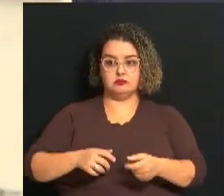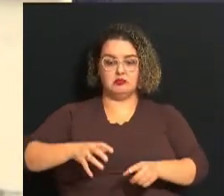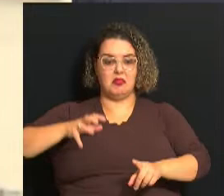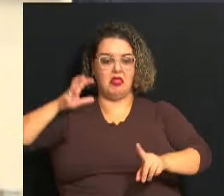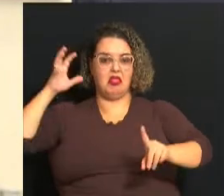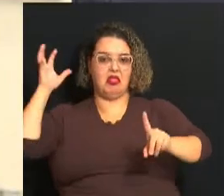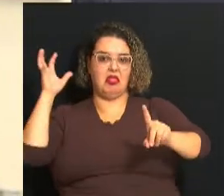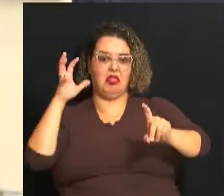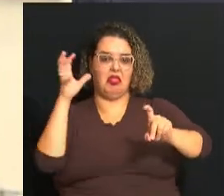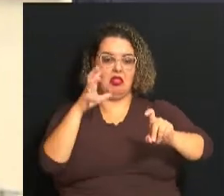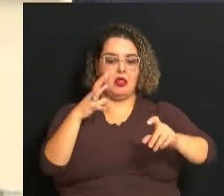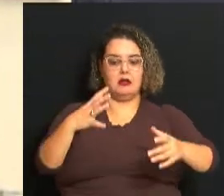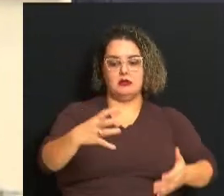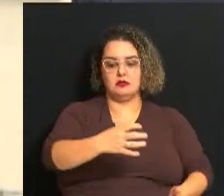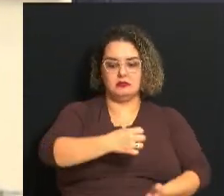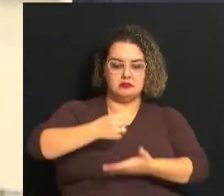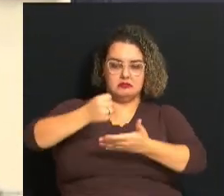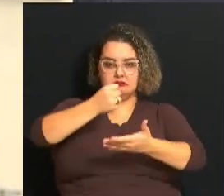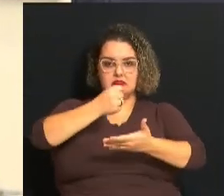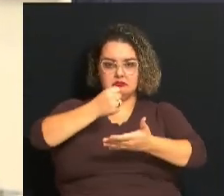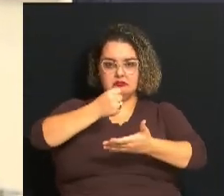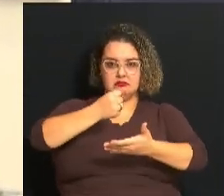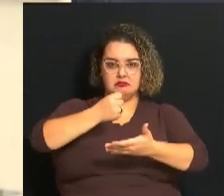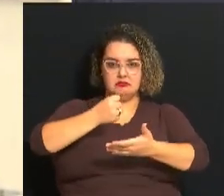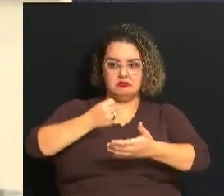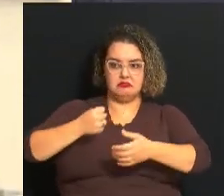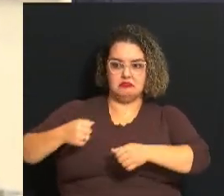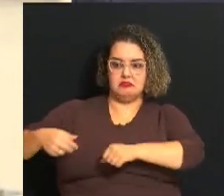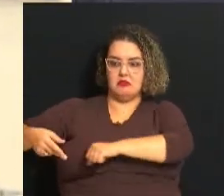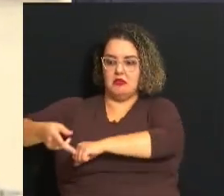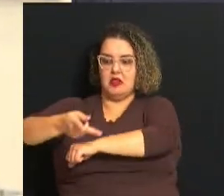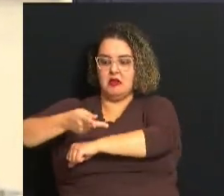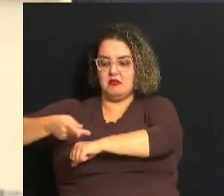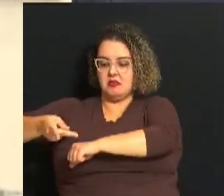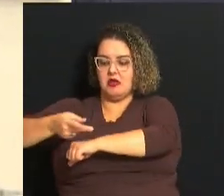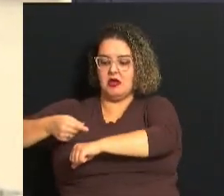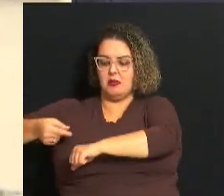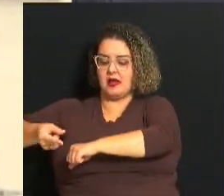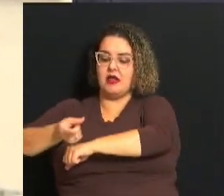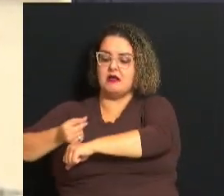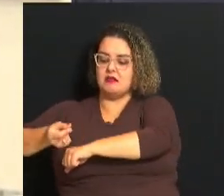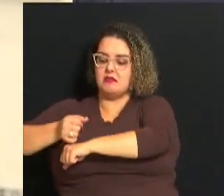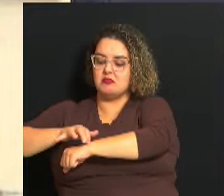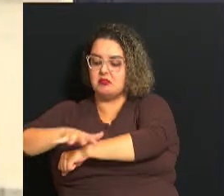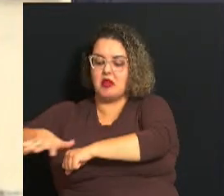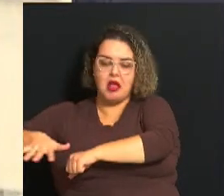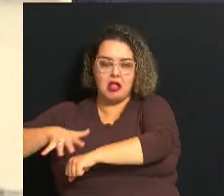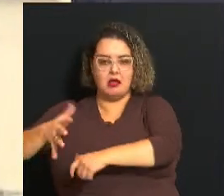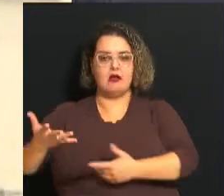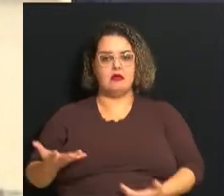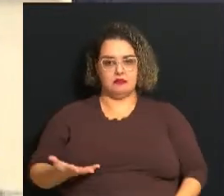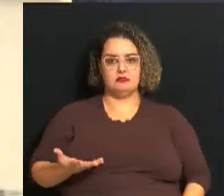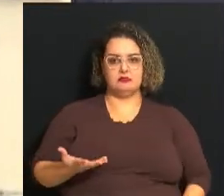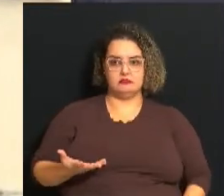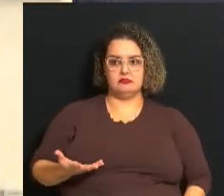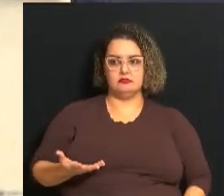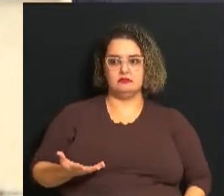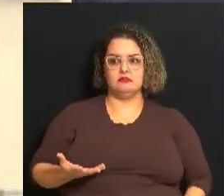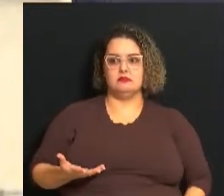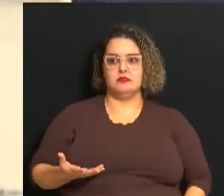do capitalismo neoliberal os direitos dos trabalhadores com a modificação de processos de trabalho com as